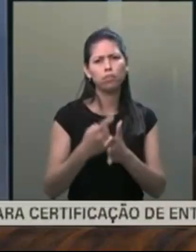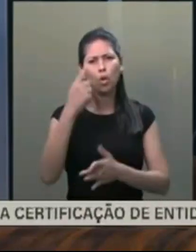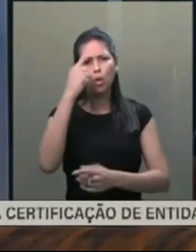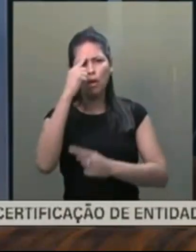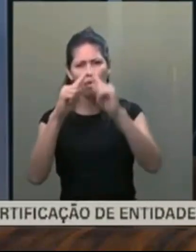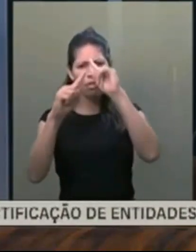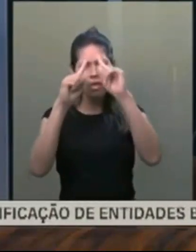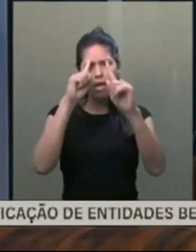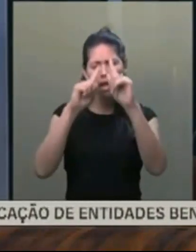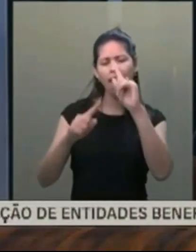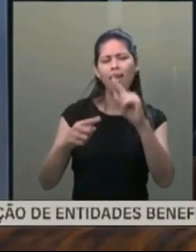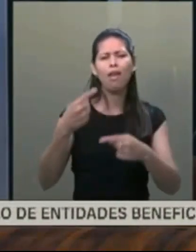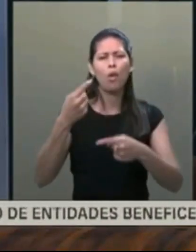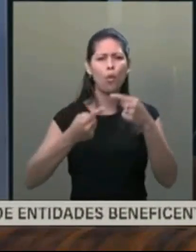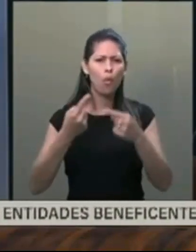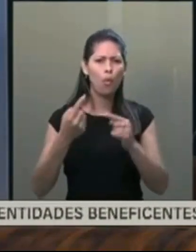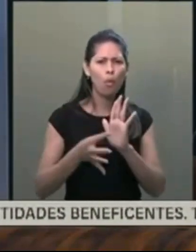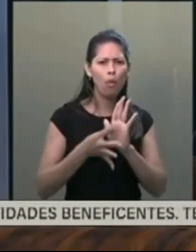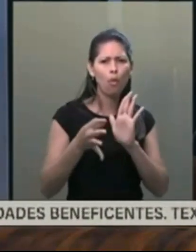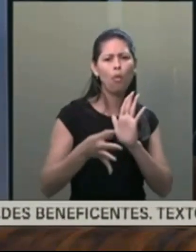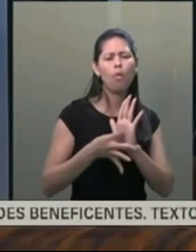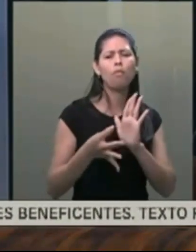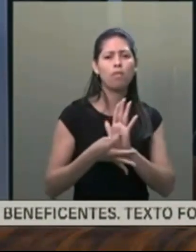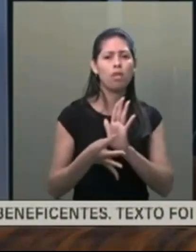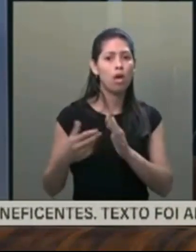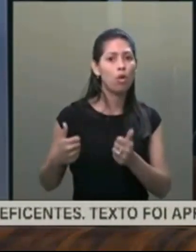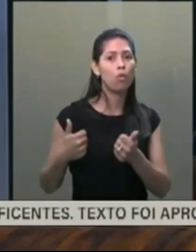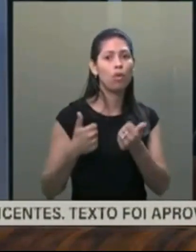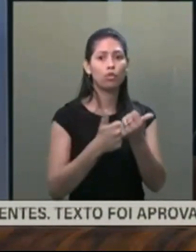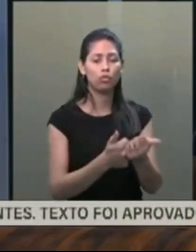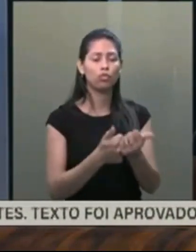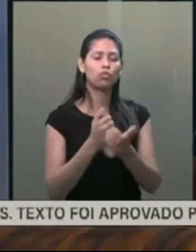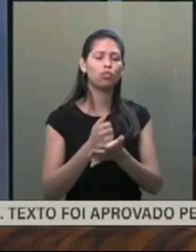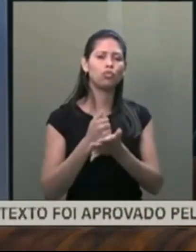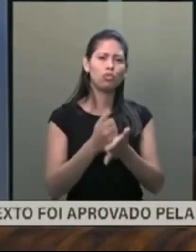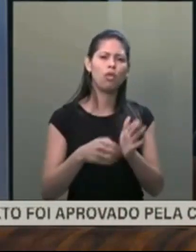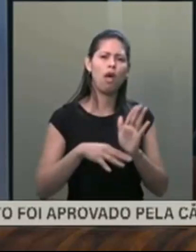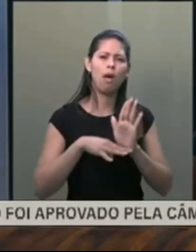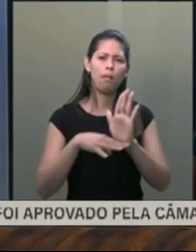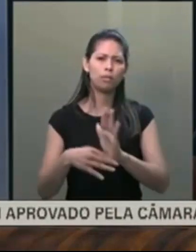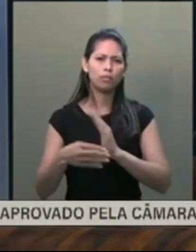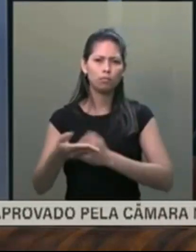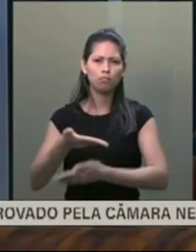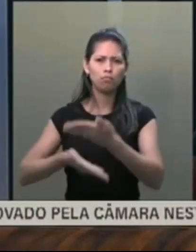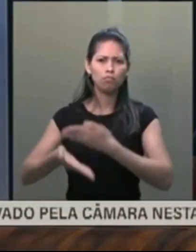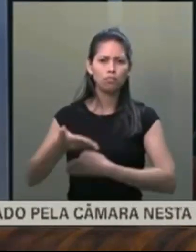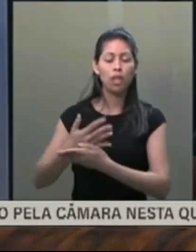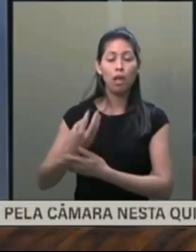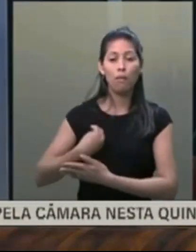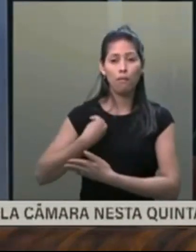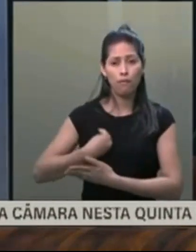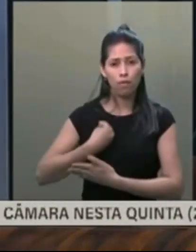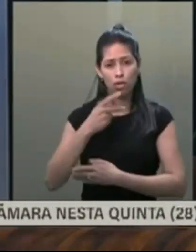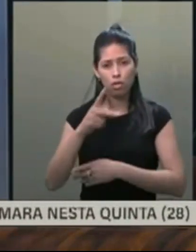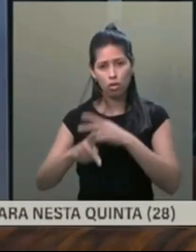e opiniões que possam ajudar a melhorar a vida das